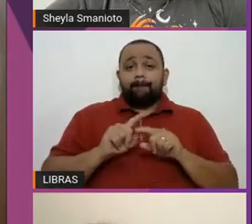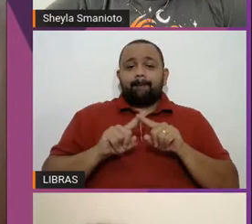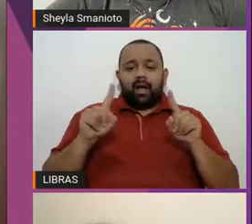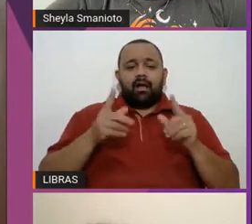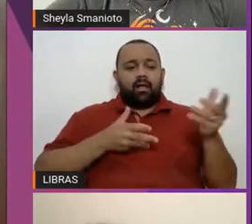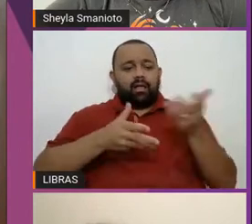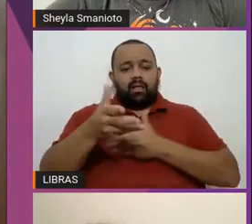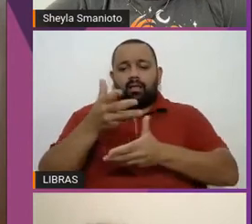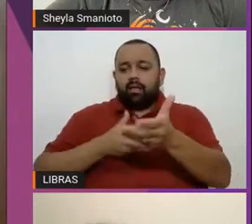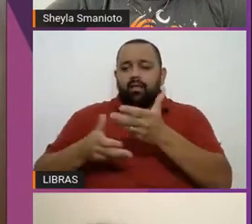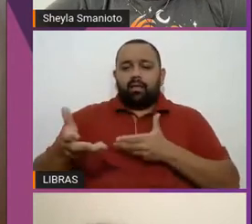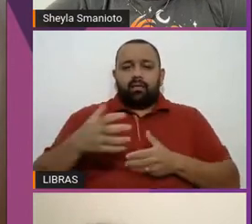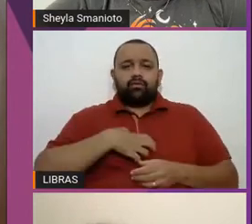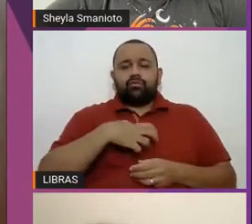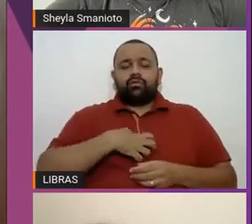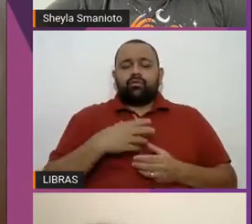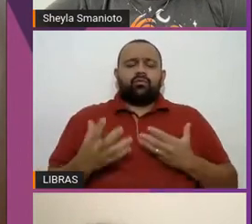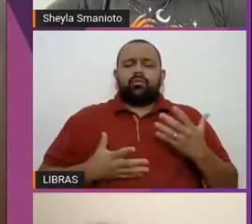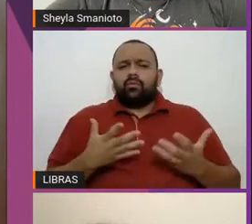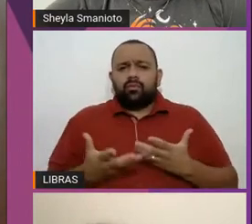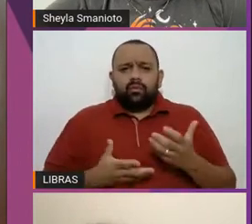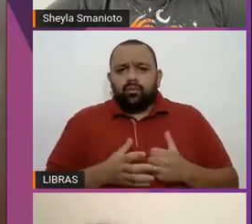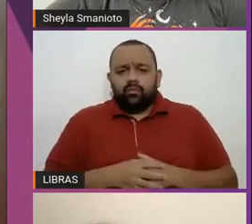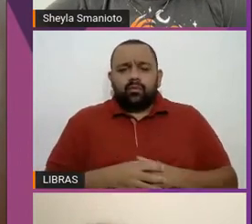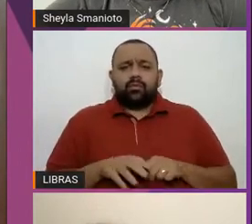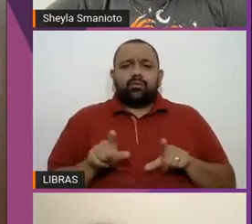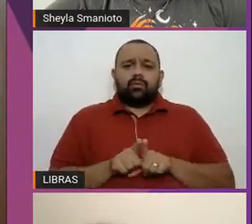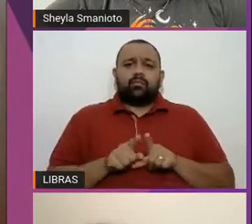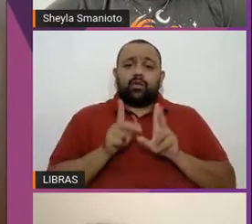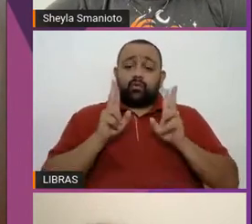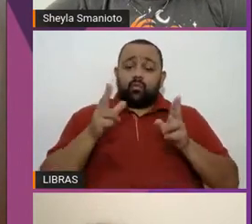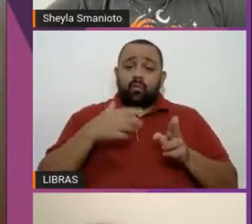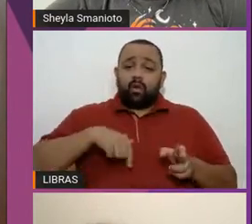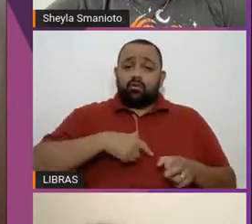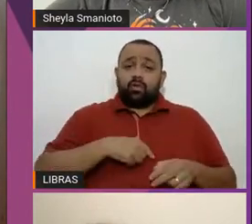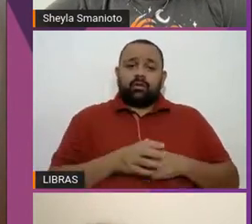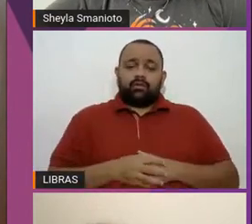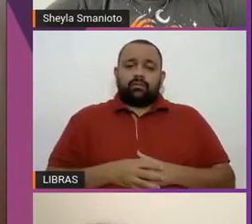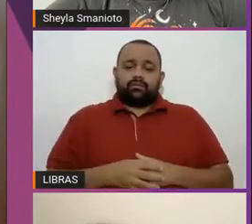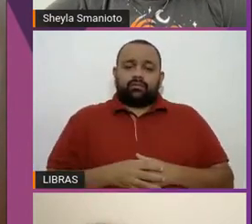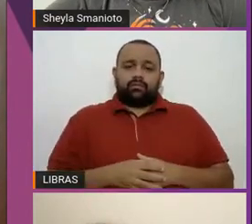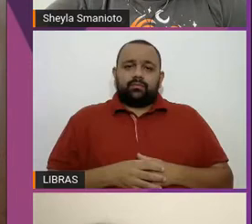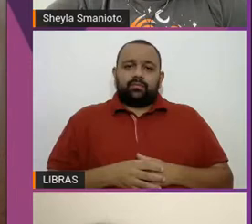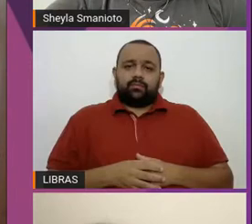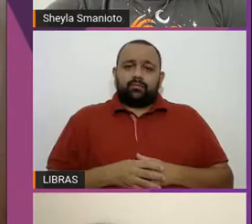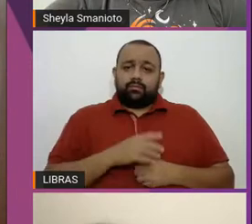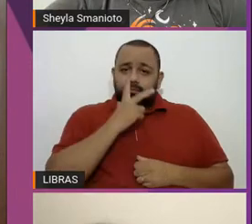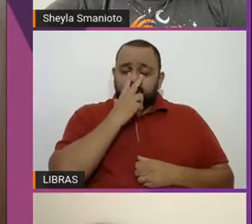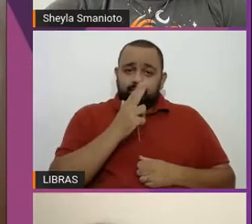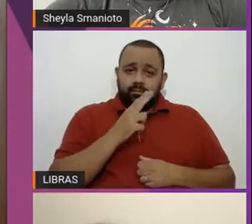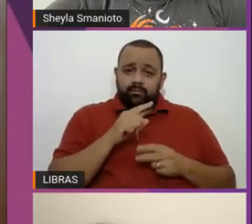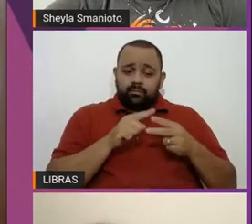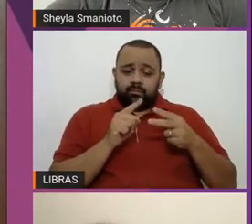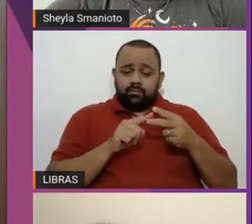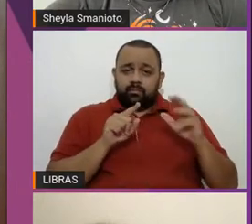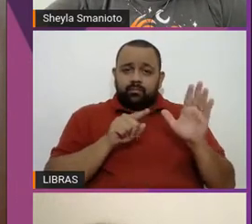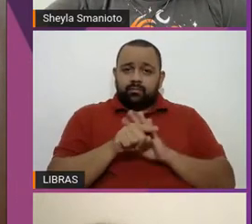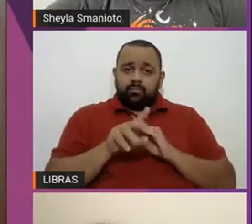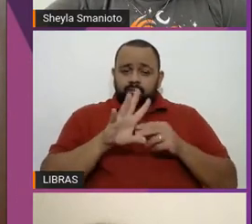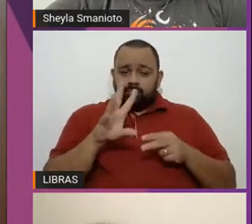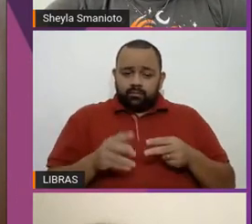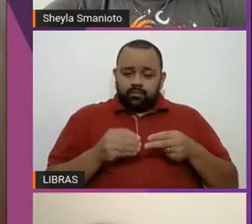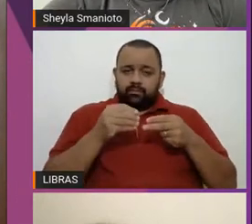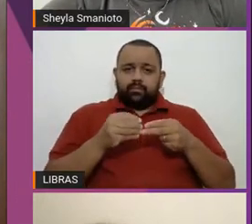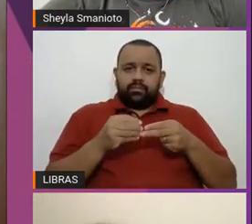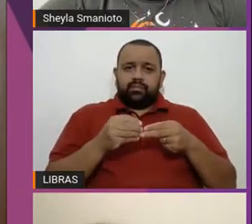interagir com ela de alguma maneira como aqui como nessa mesa eu acho que dá para juntar essas duas perguntas em